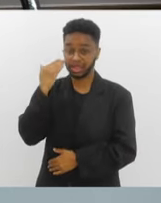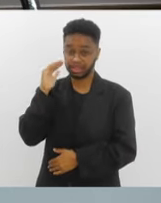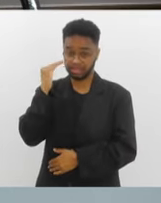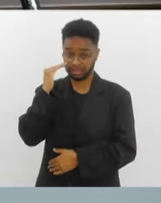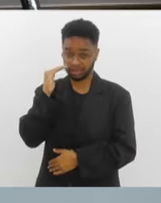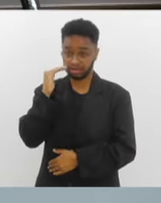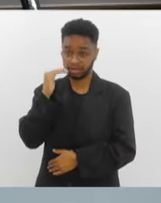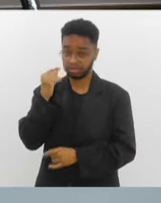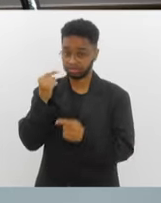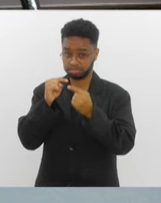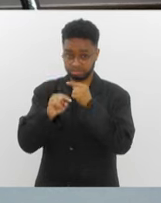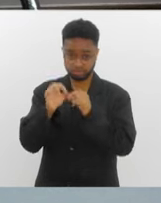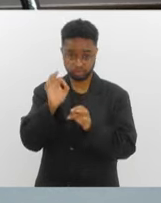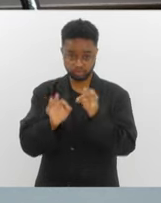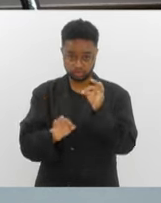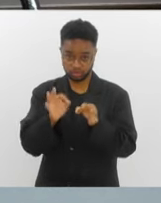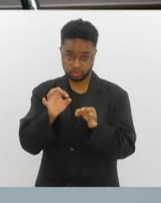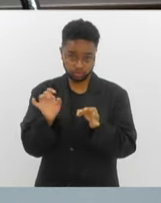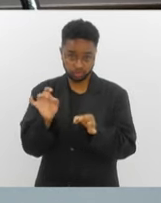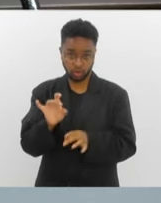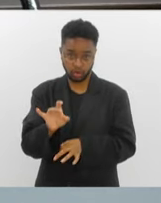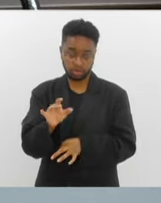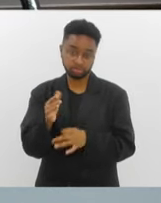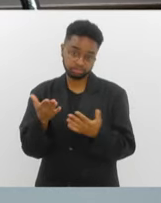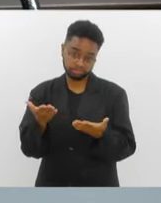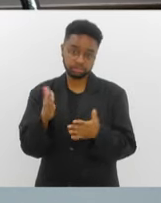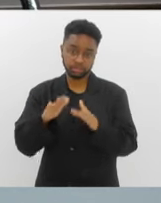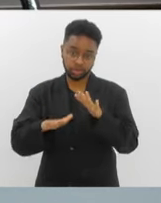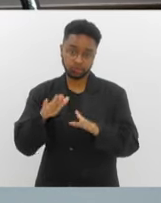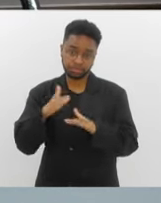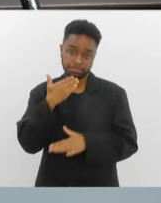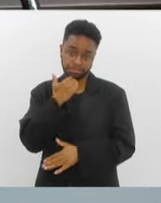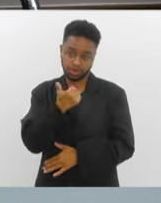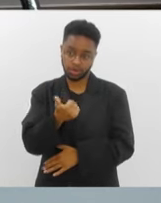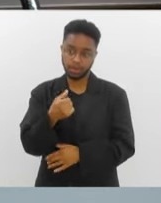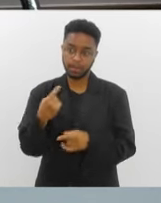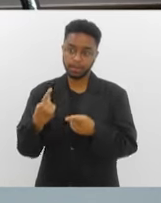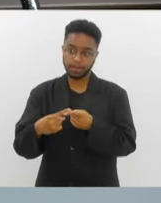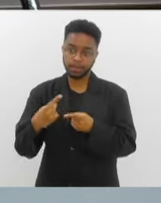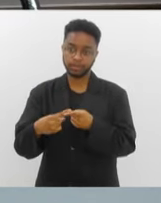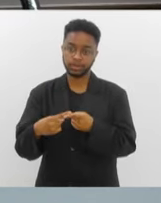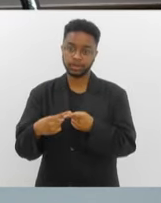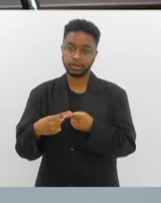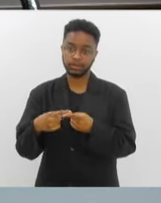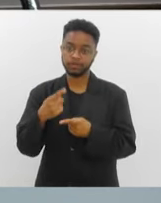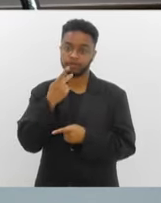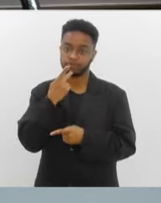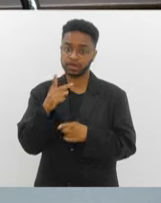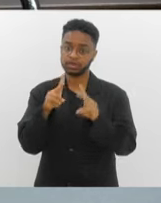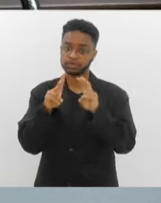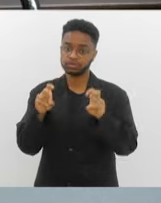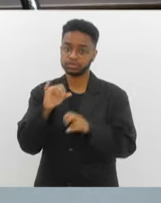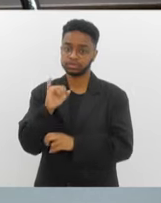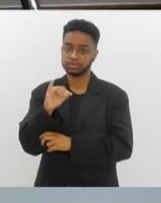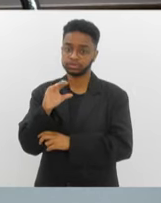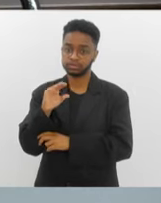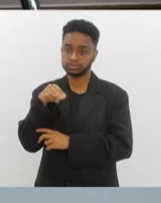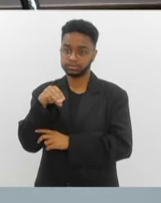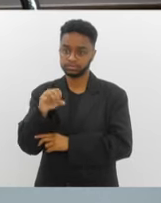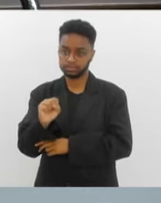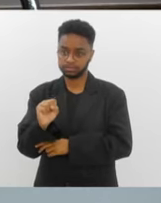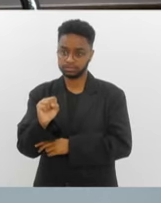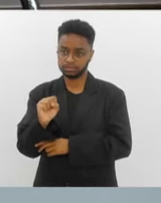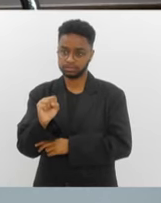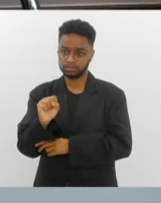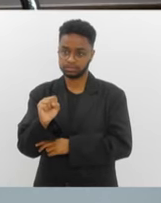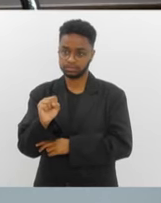em juridicidade pura, seria o mais adequado, até porque ele toca nesse assunto do ICMS. É o parecer pela injuridicidade